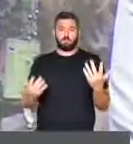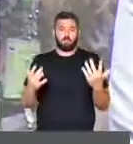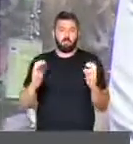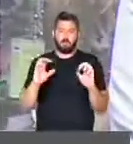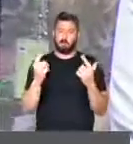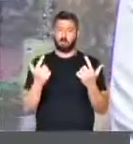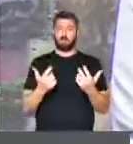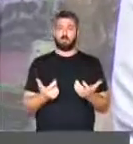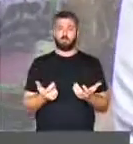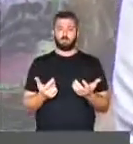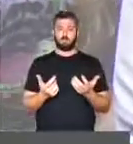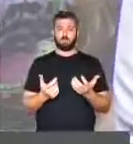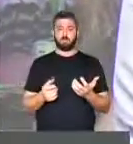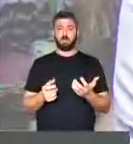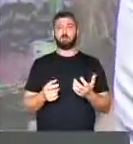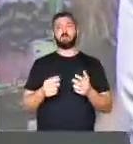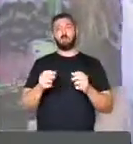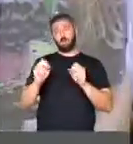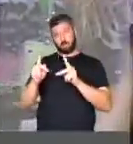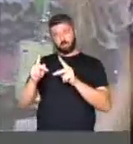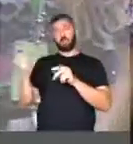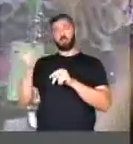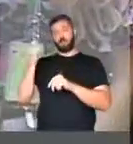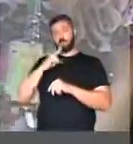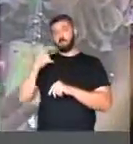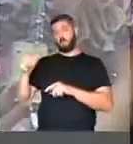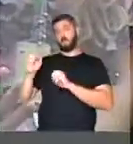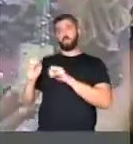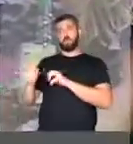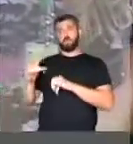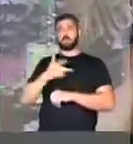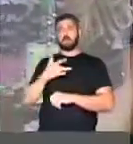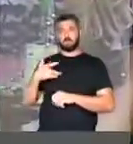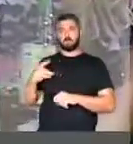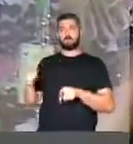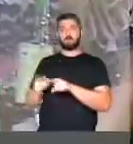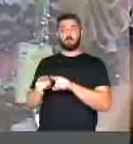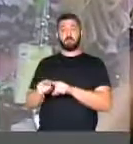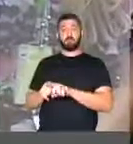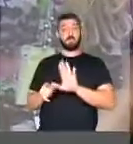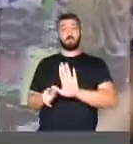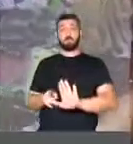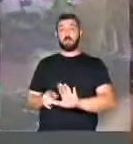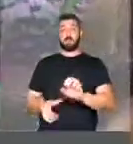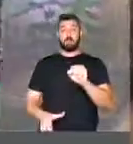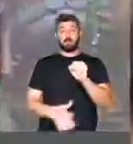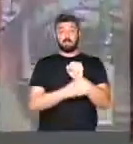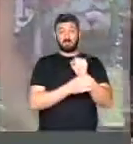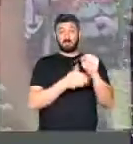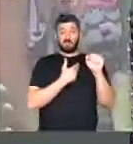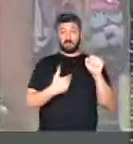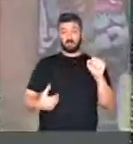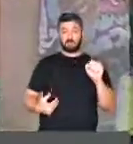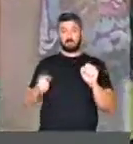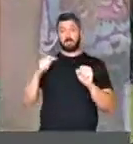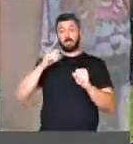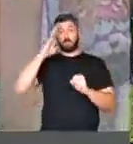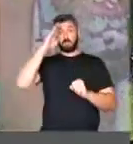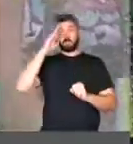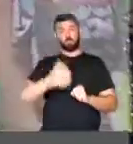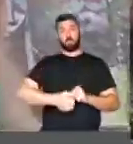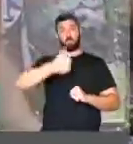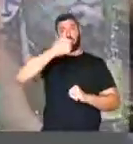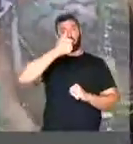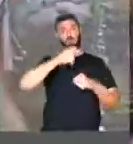Claro que não deixando de lado a educação e a saúde, mas segurança pública é o anseio número um do